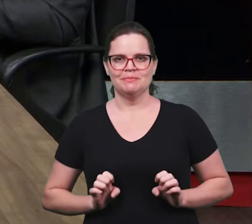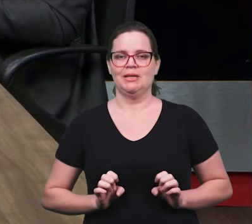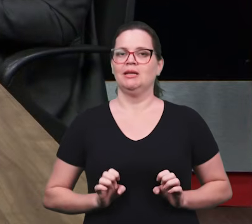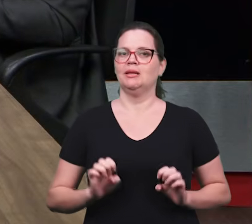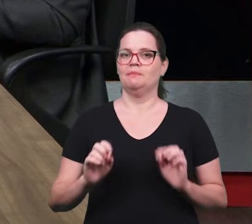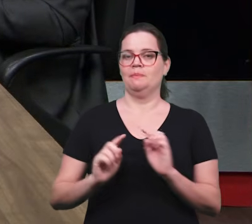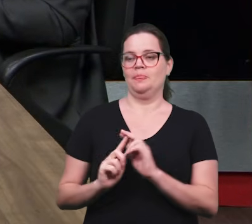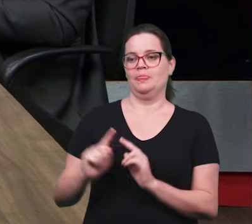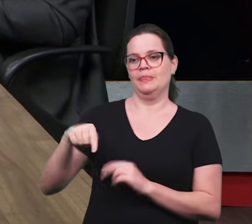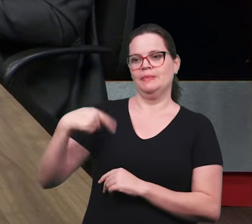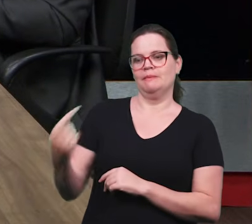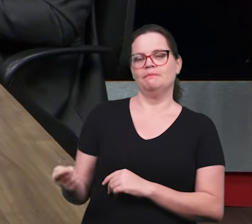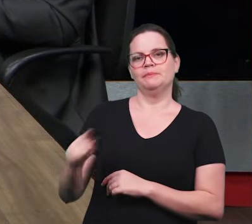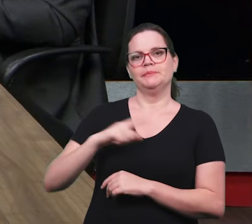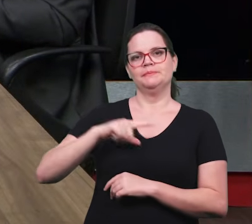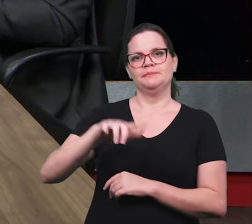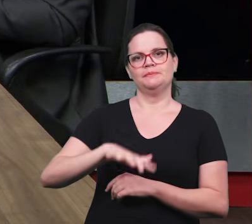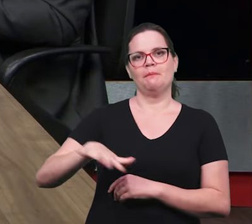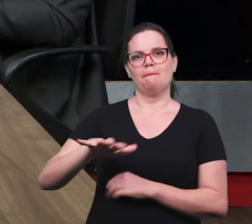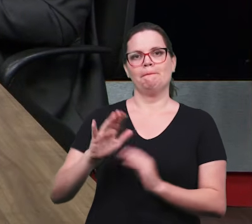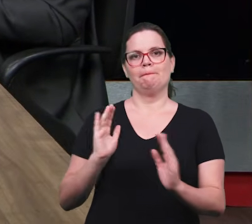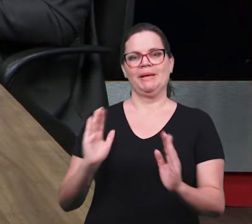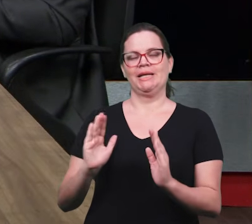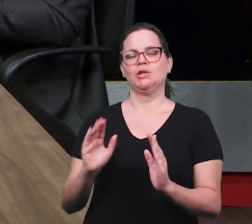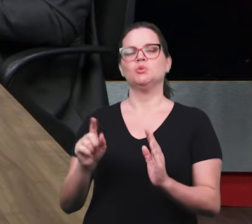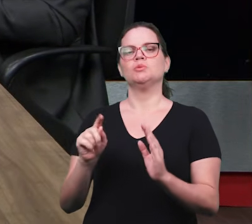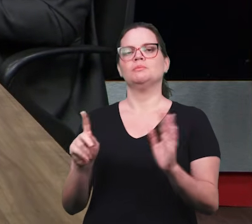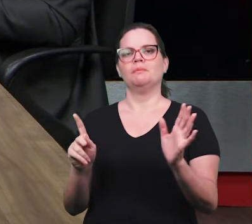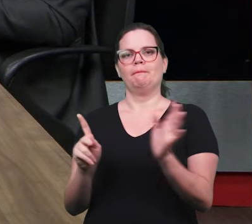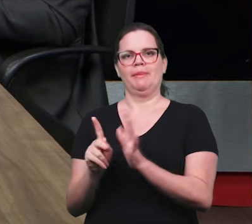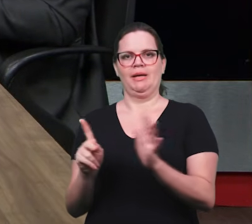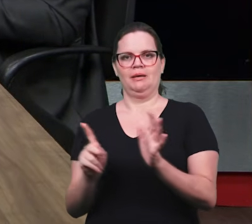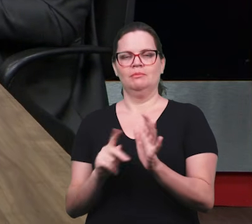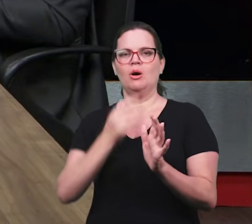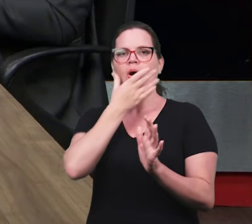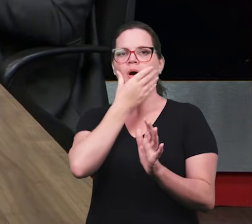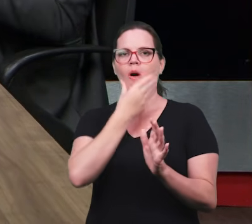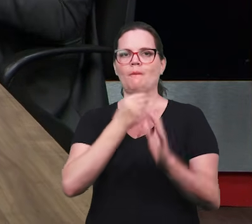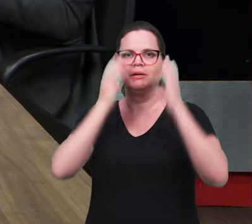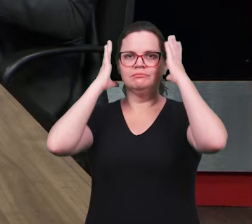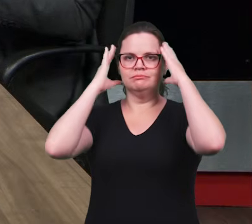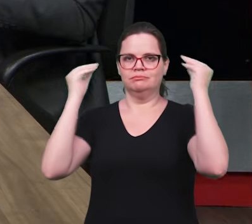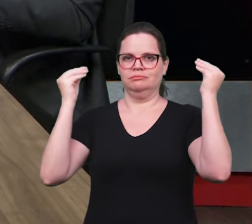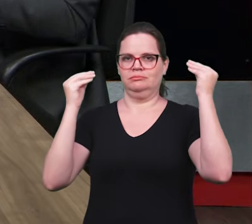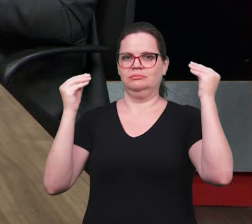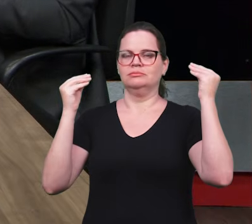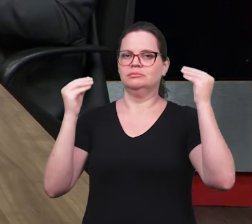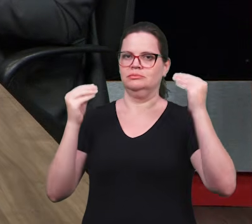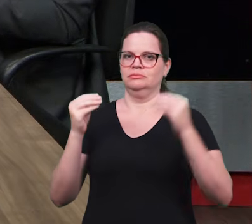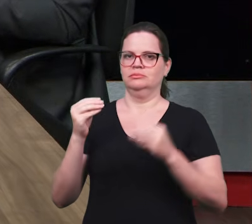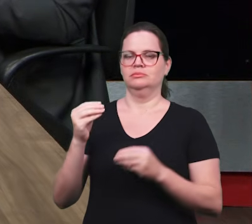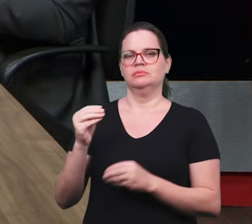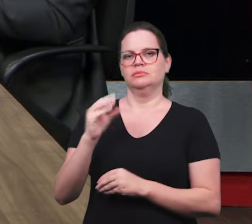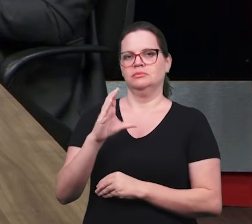de Pérgamo, e aí o imperador, o Constantino, ele